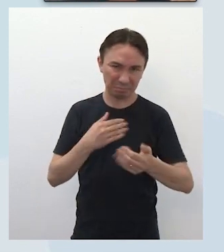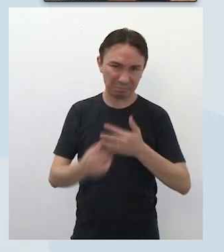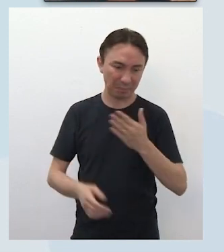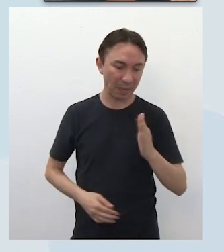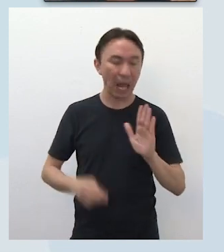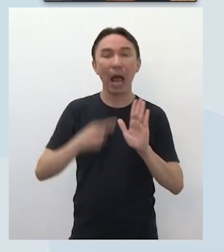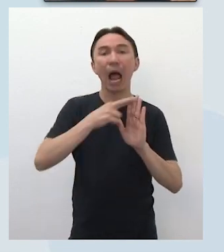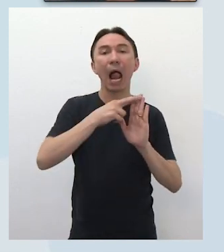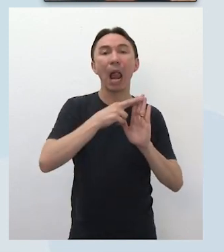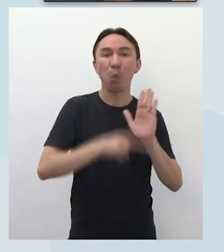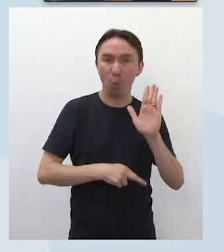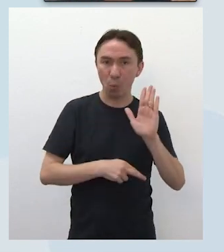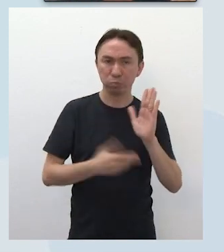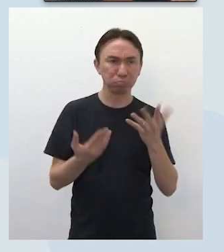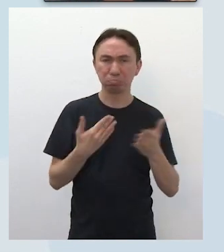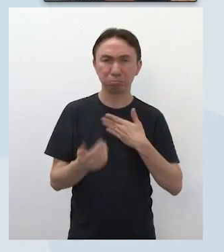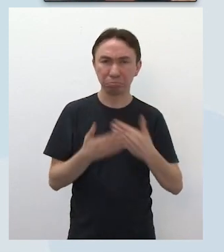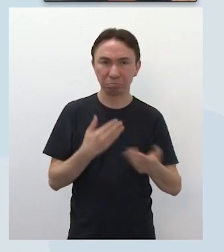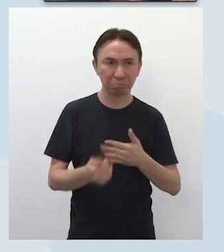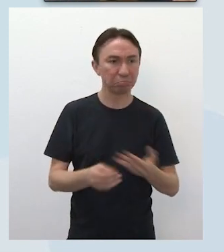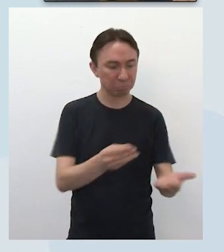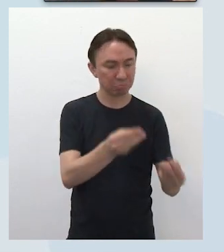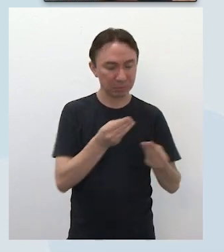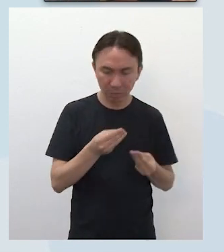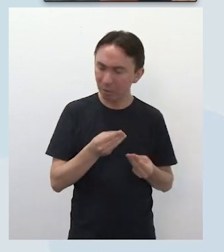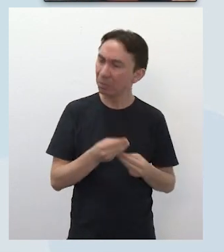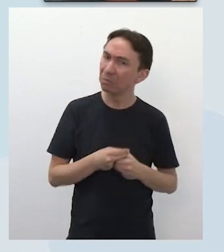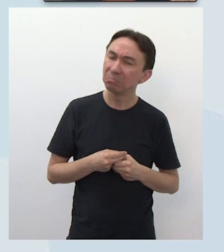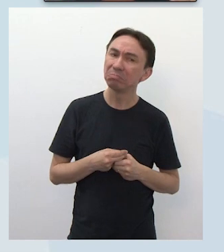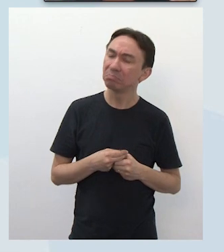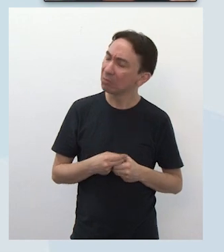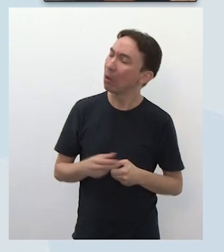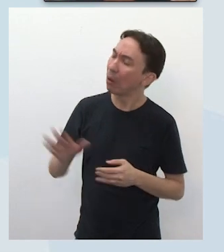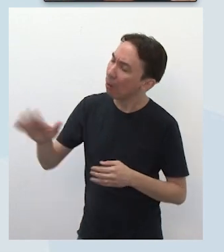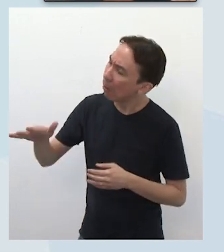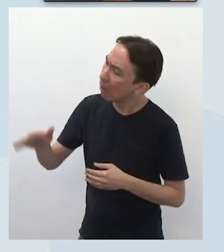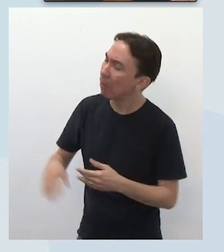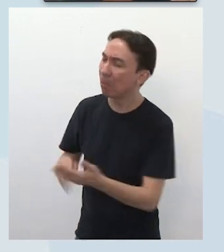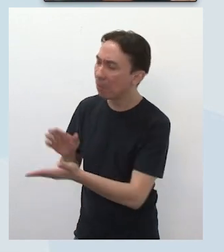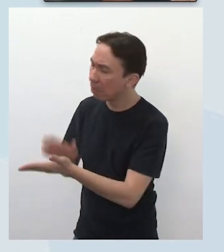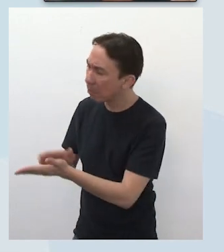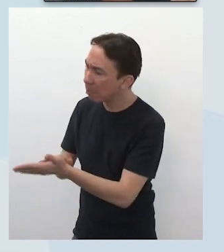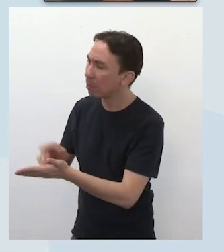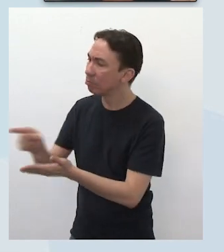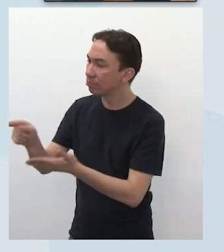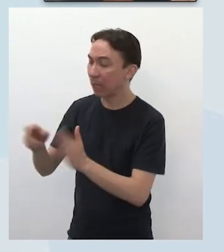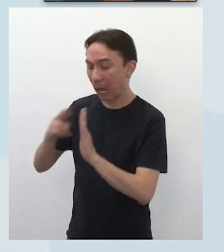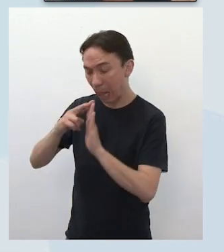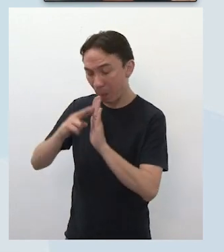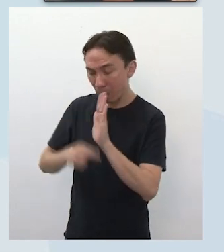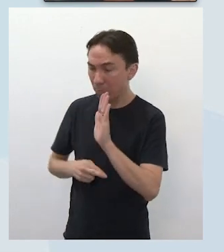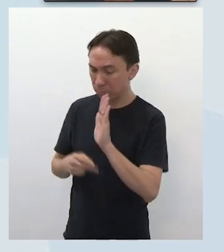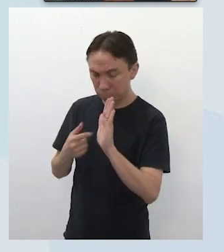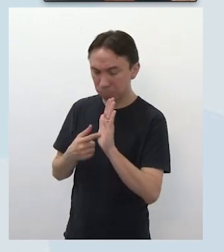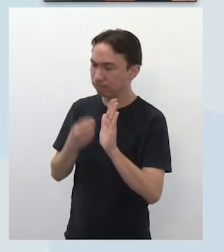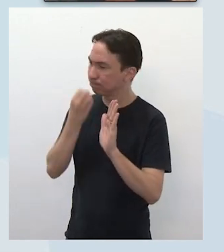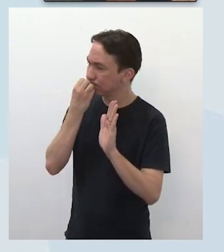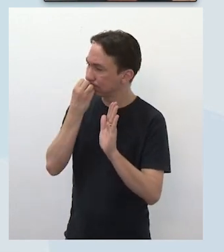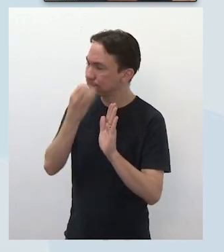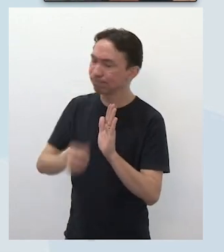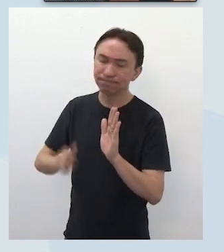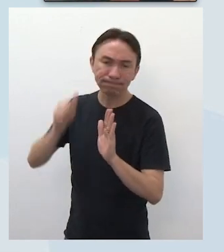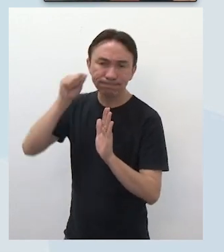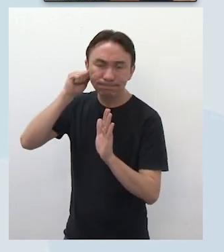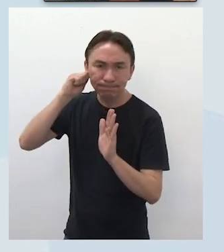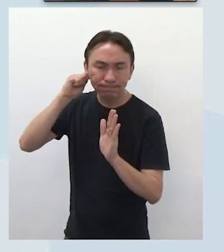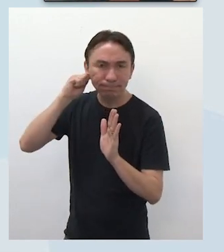E aí eu posso dizer, parabéns, seu relatório está maravilhoso. Isso não ajuda a pensar sobre quais as